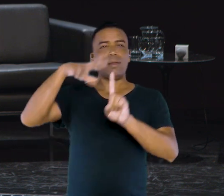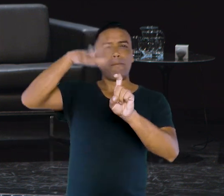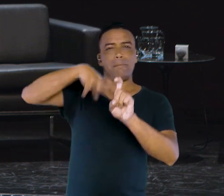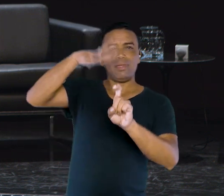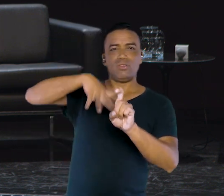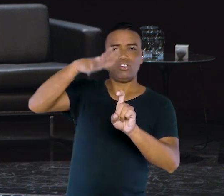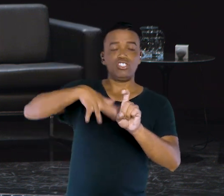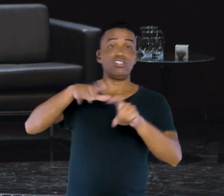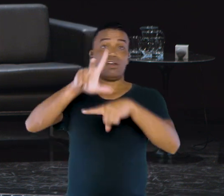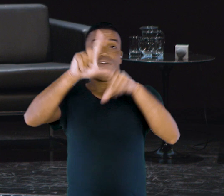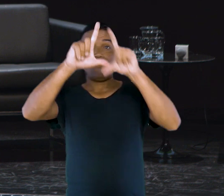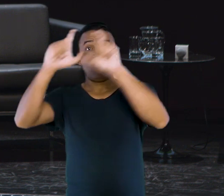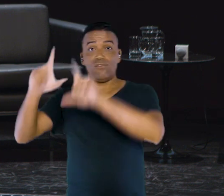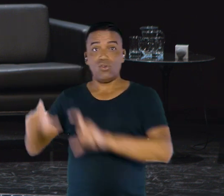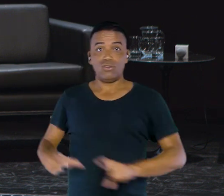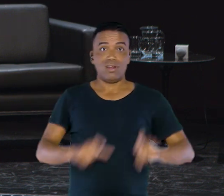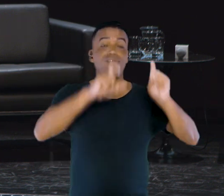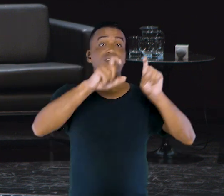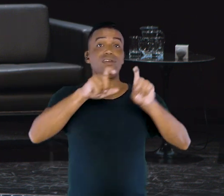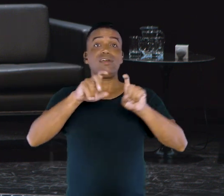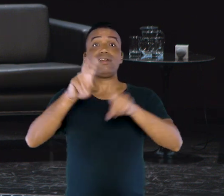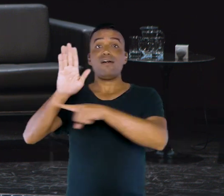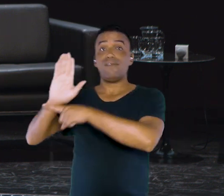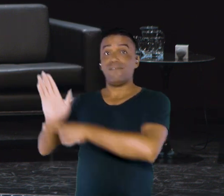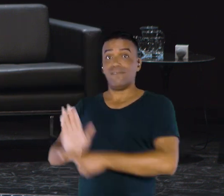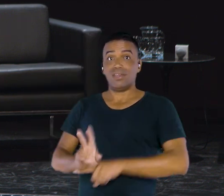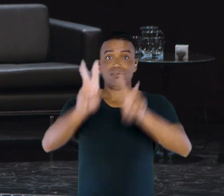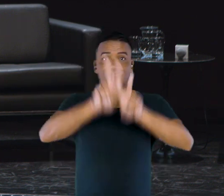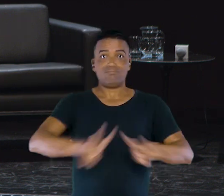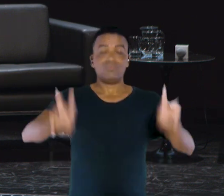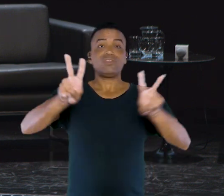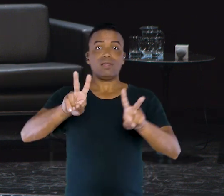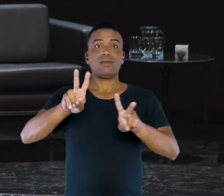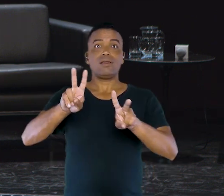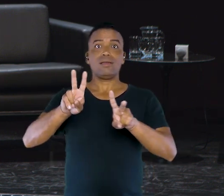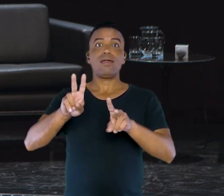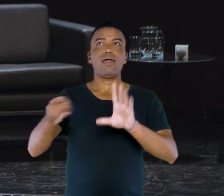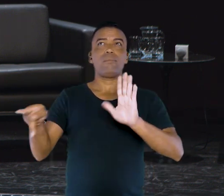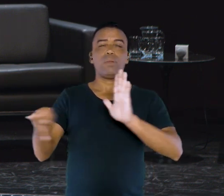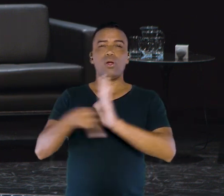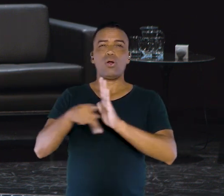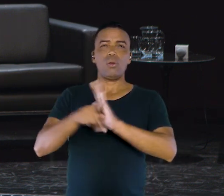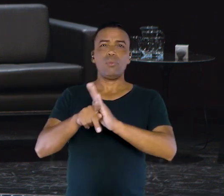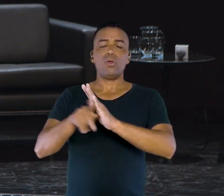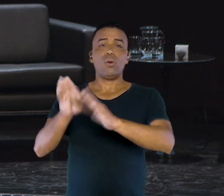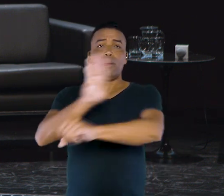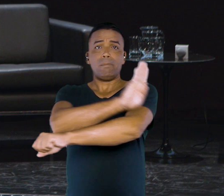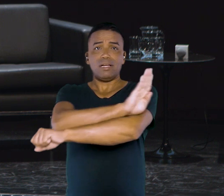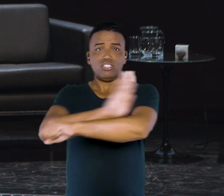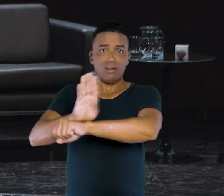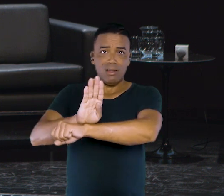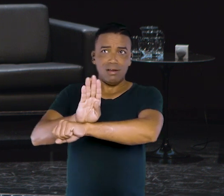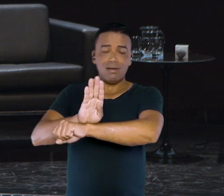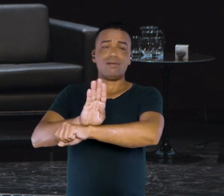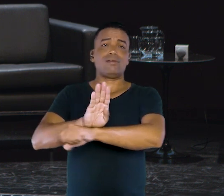conhecimentos tradicionais, fotografia e audiovisual. É graduada em bacharelado e